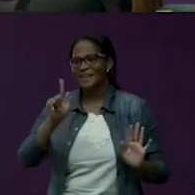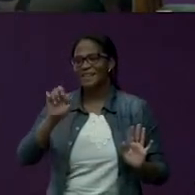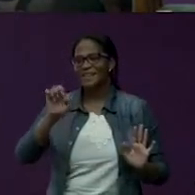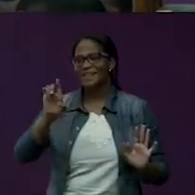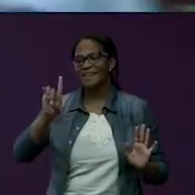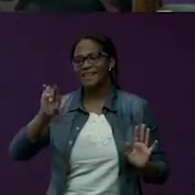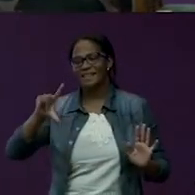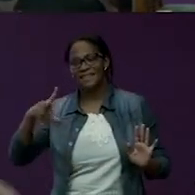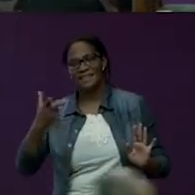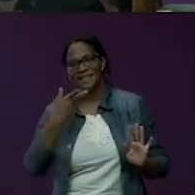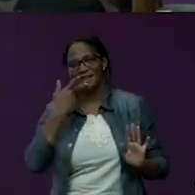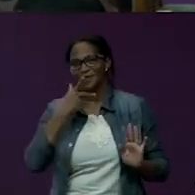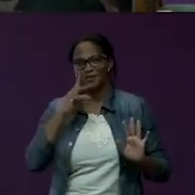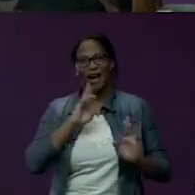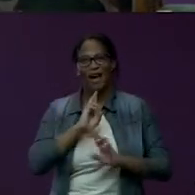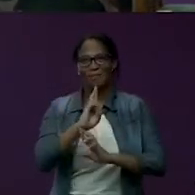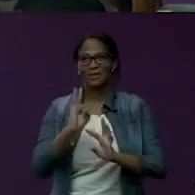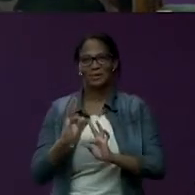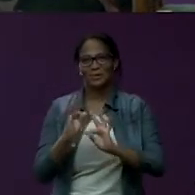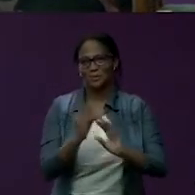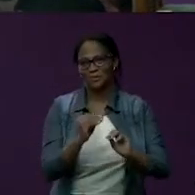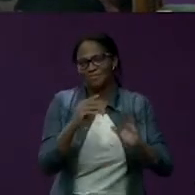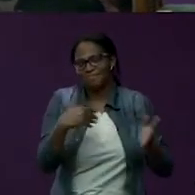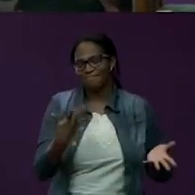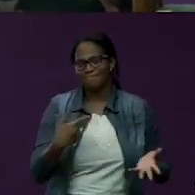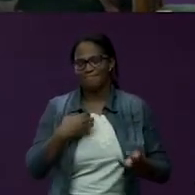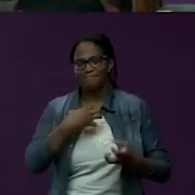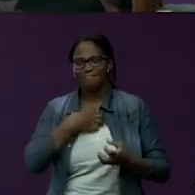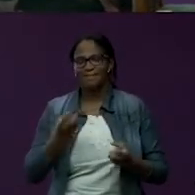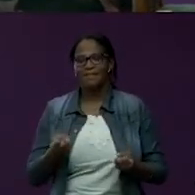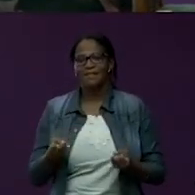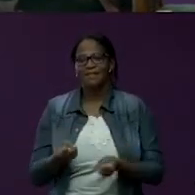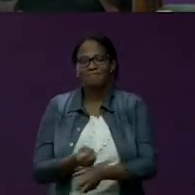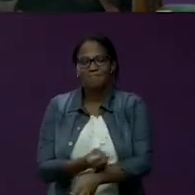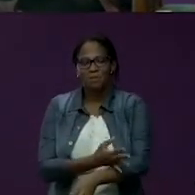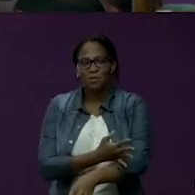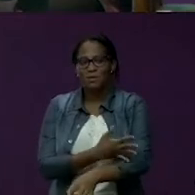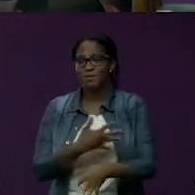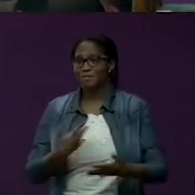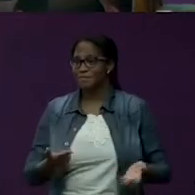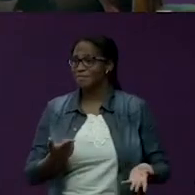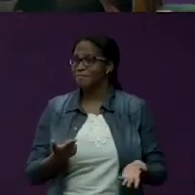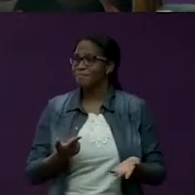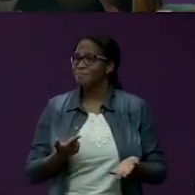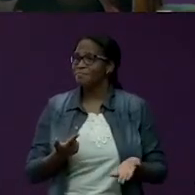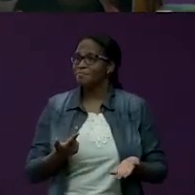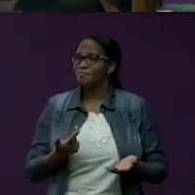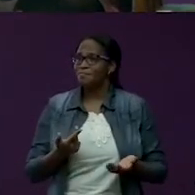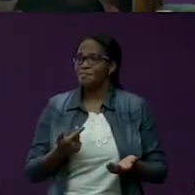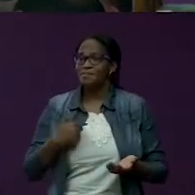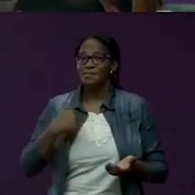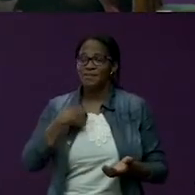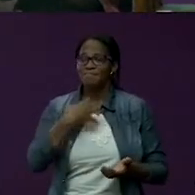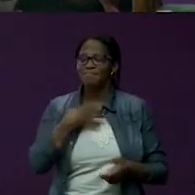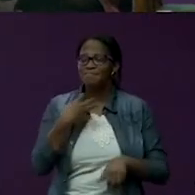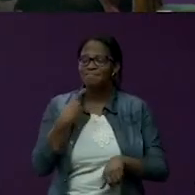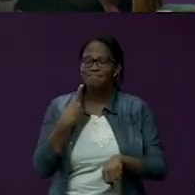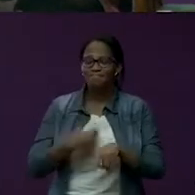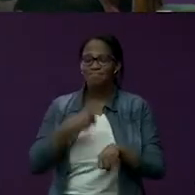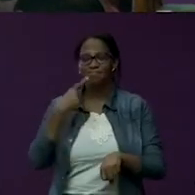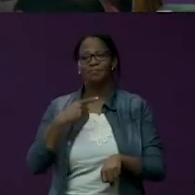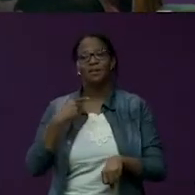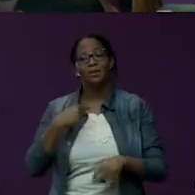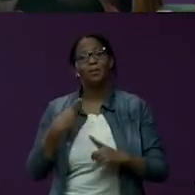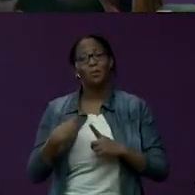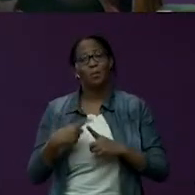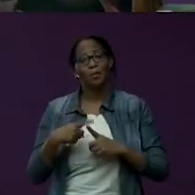né? De uma forma assim, tão emocionada e tão também, eu acho, marcada